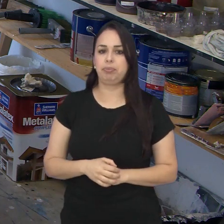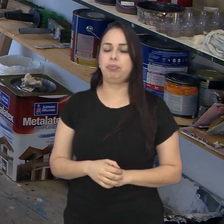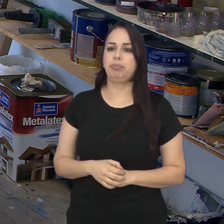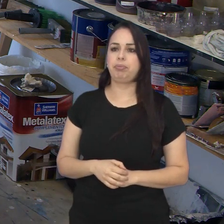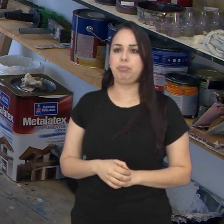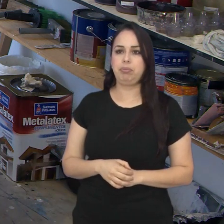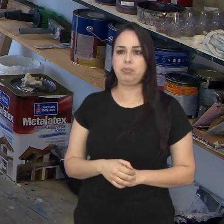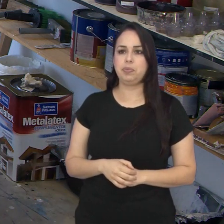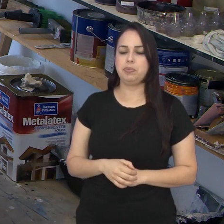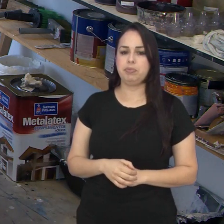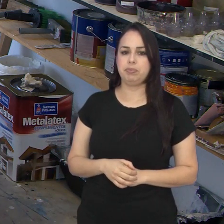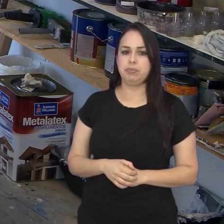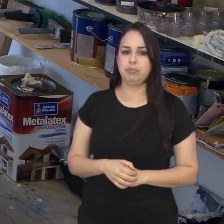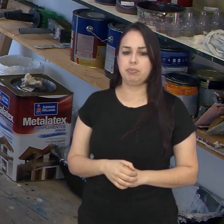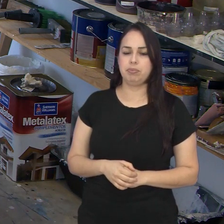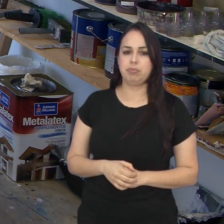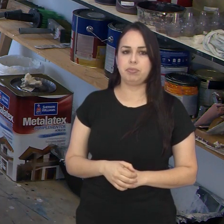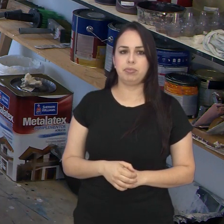gente.